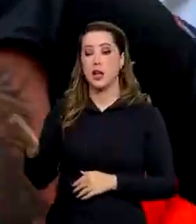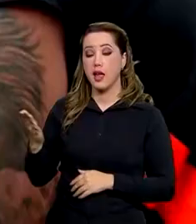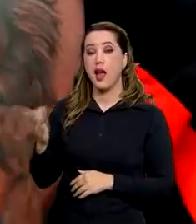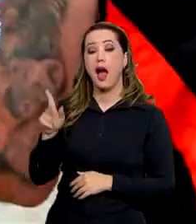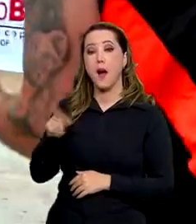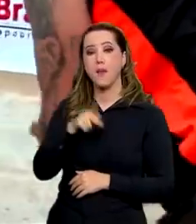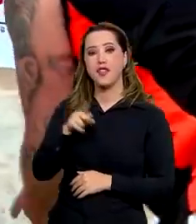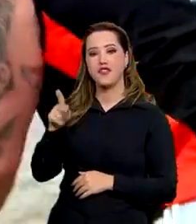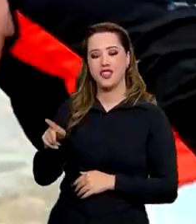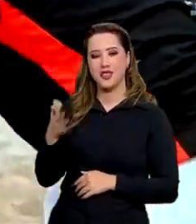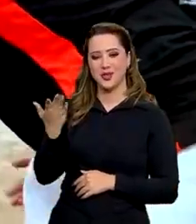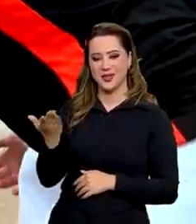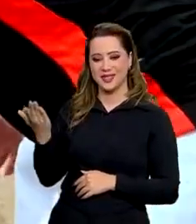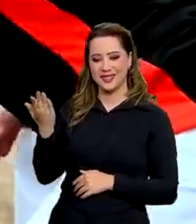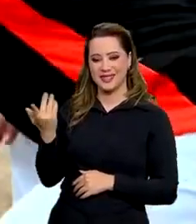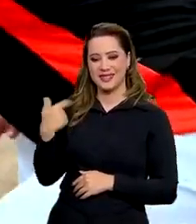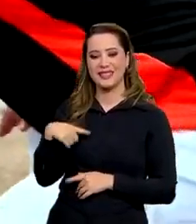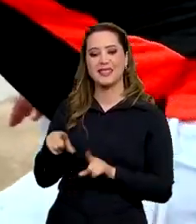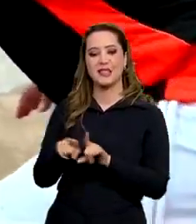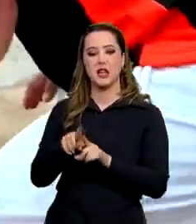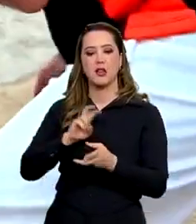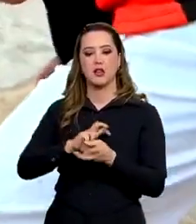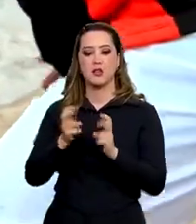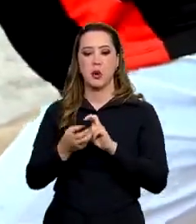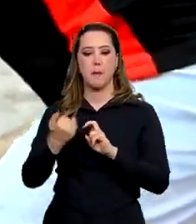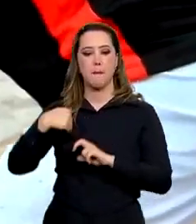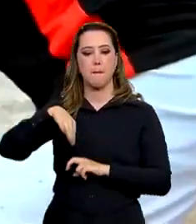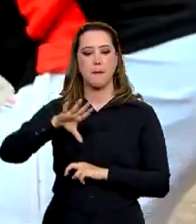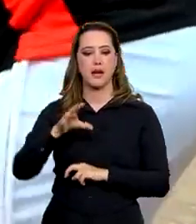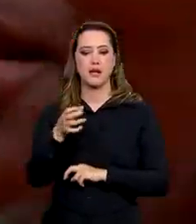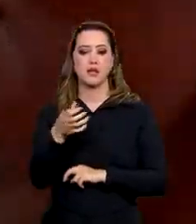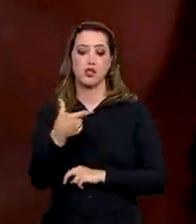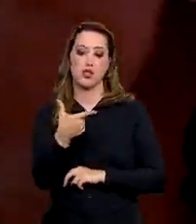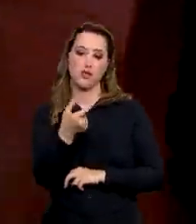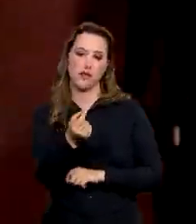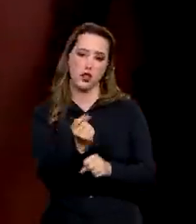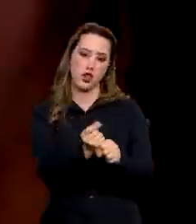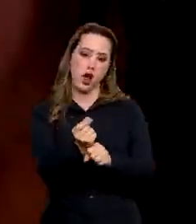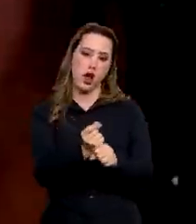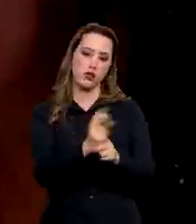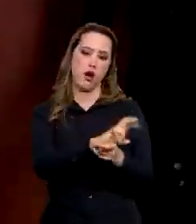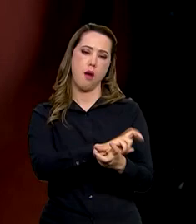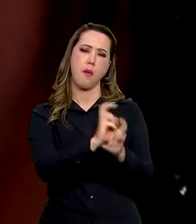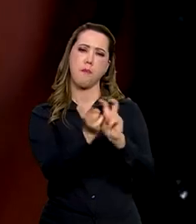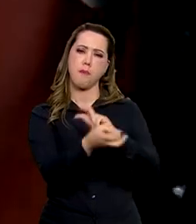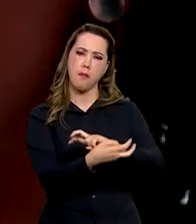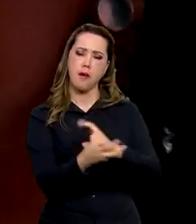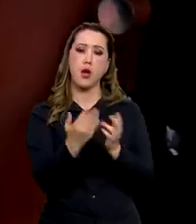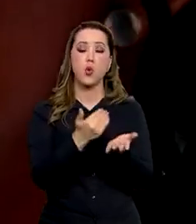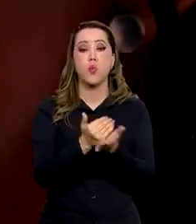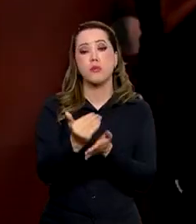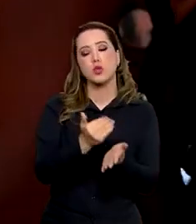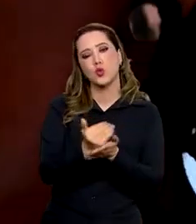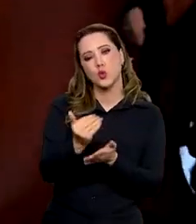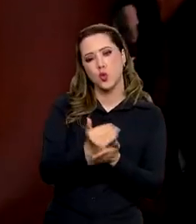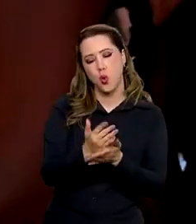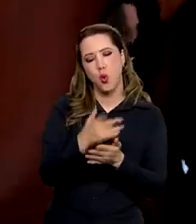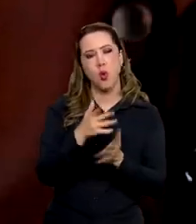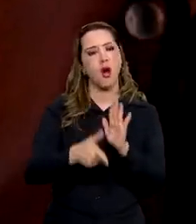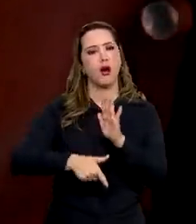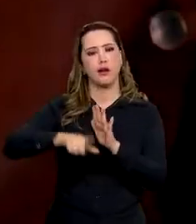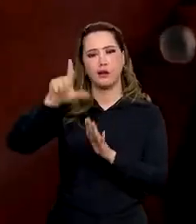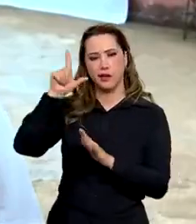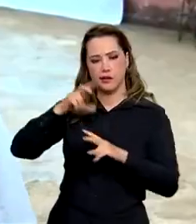professora indiana, já pratica capoeira há mais de 20 anos. Para ela, a luta começou bem antes